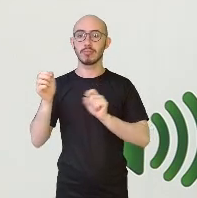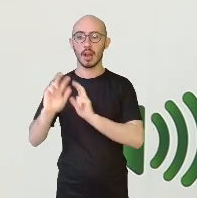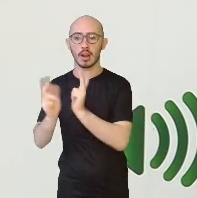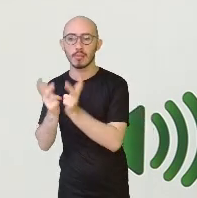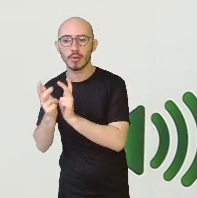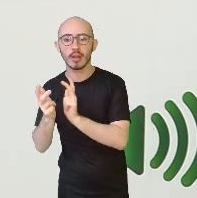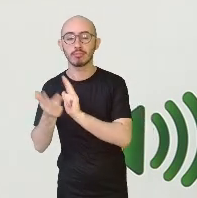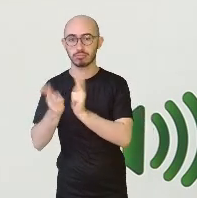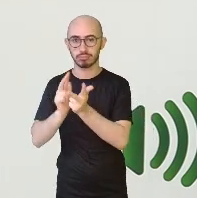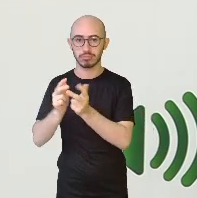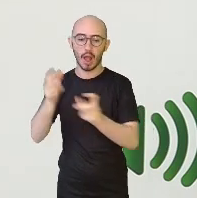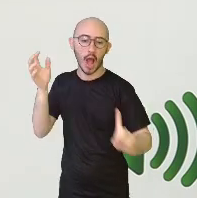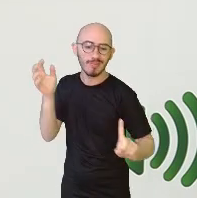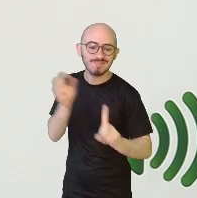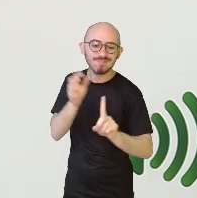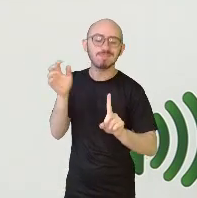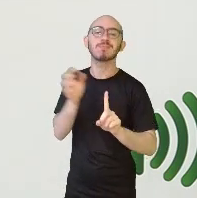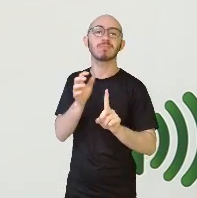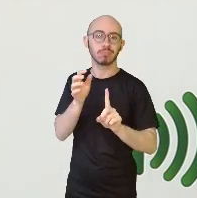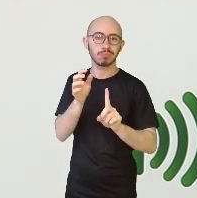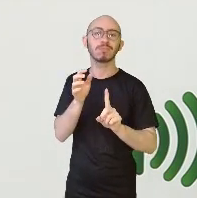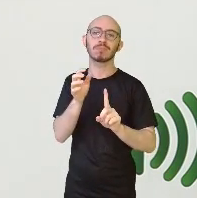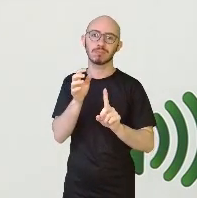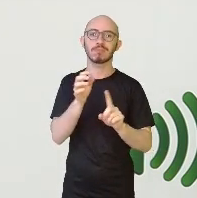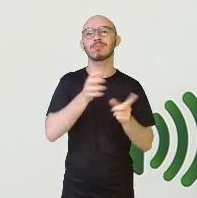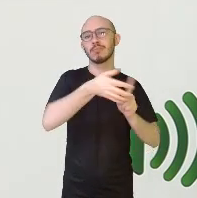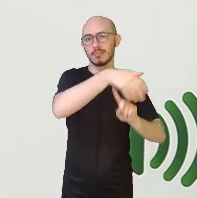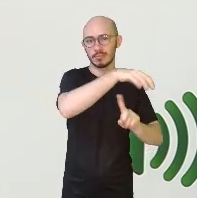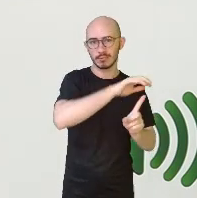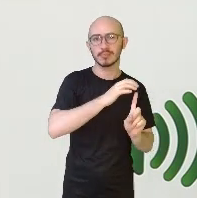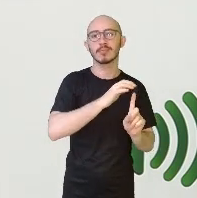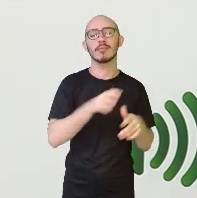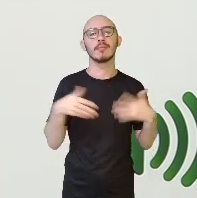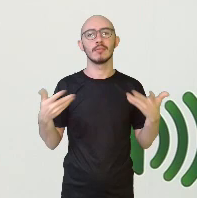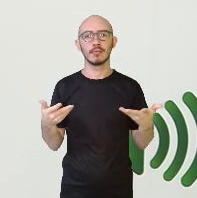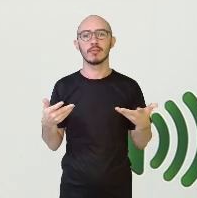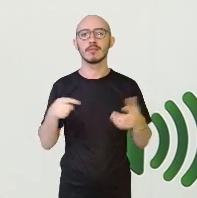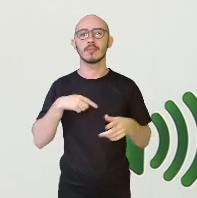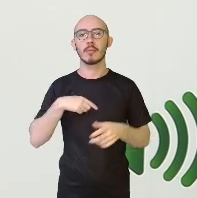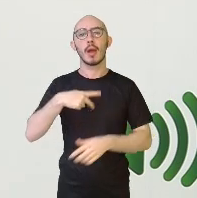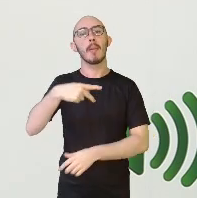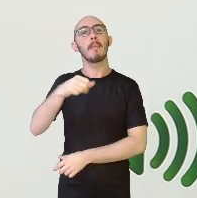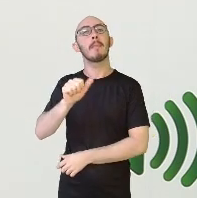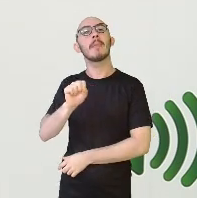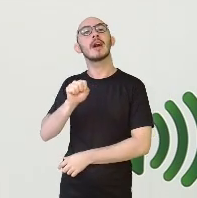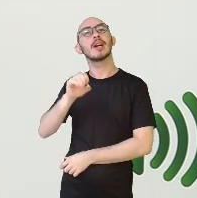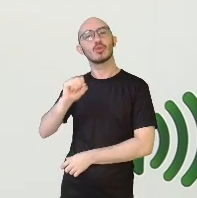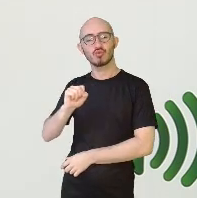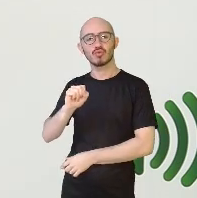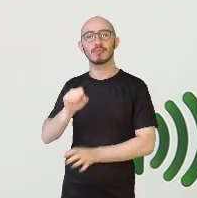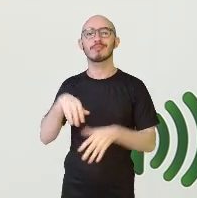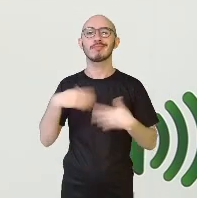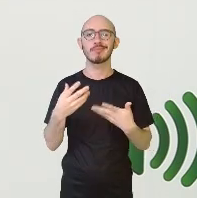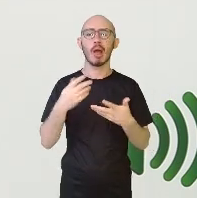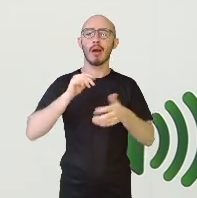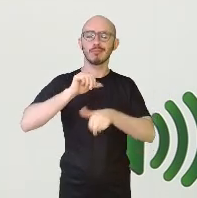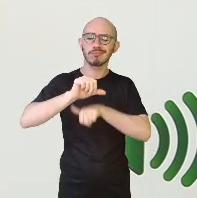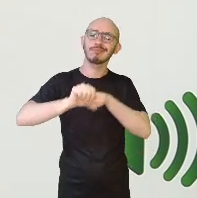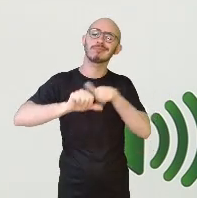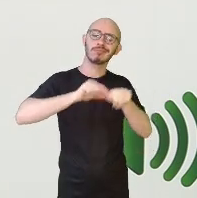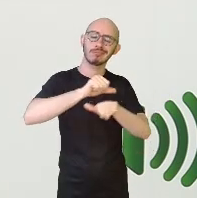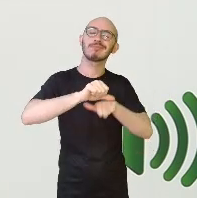influenciou de forma direta aí o frevo. Os passos do frevo. Pois é, as coisas elas se